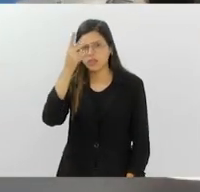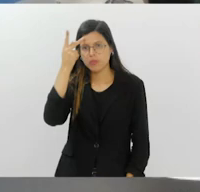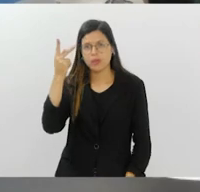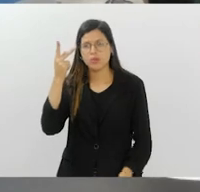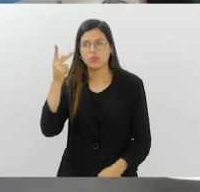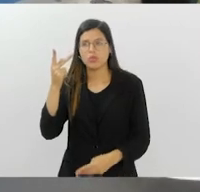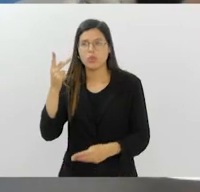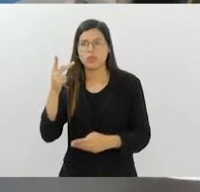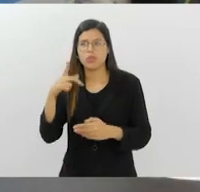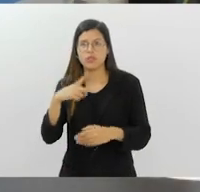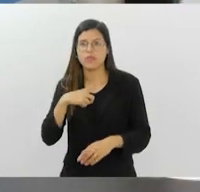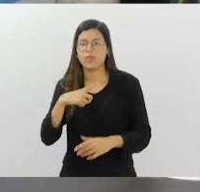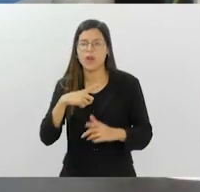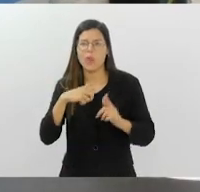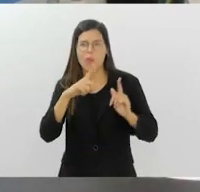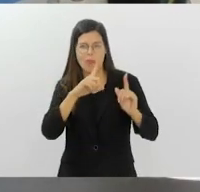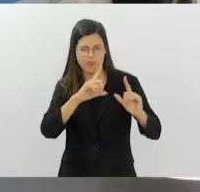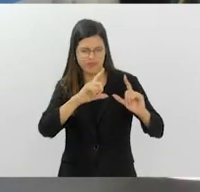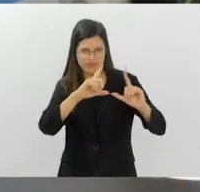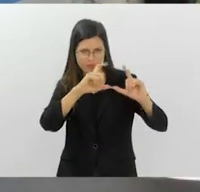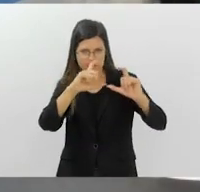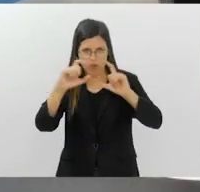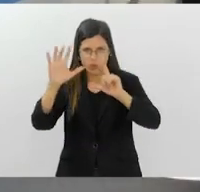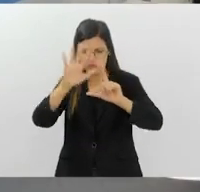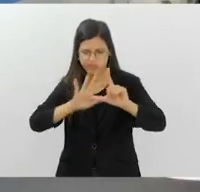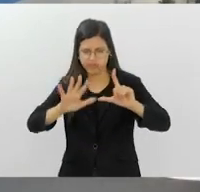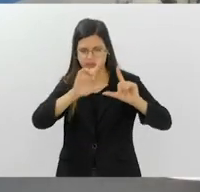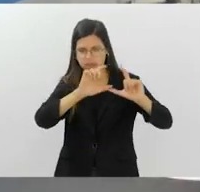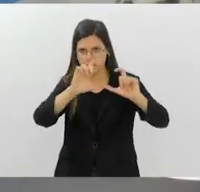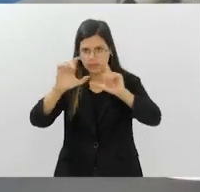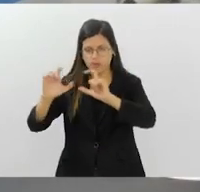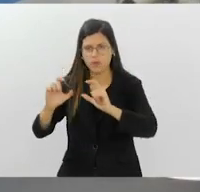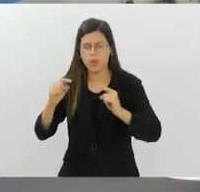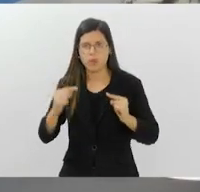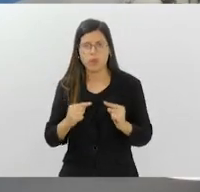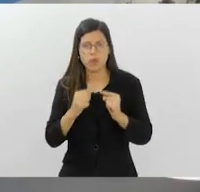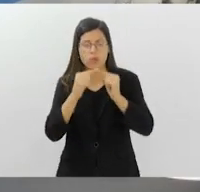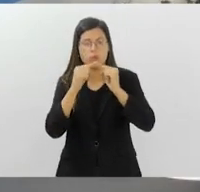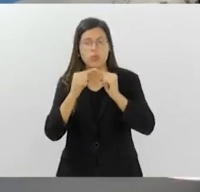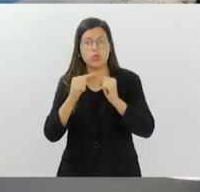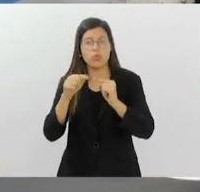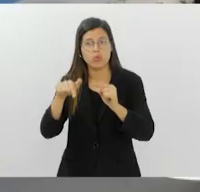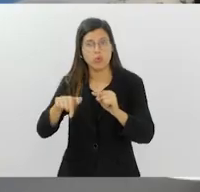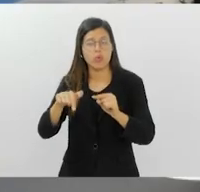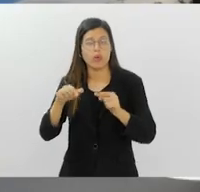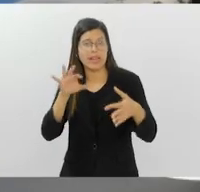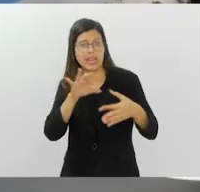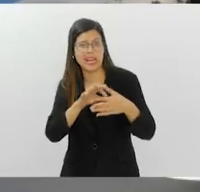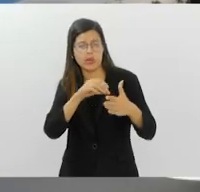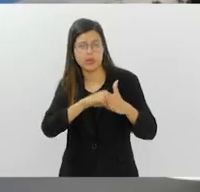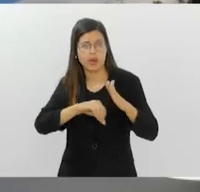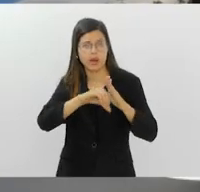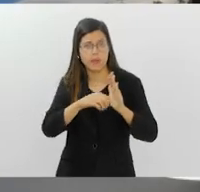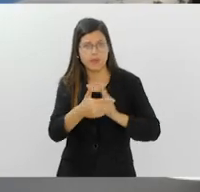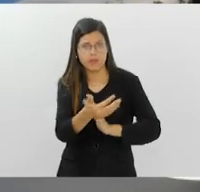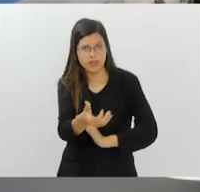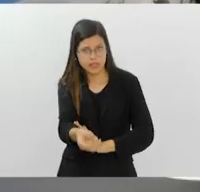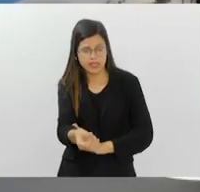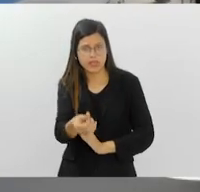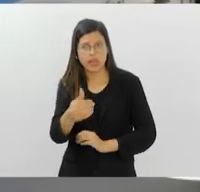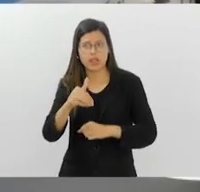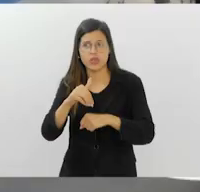dados biométricos e foi cruzado com o banco de dados de crime eh e 26 dos mais de 500